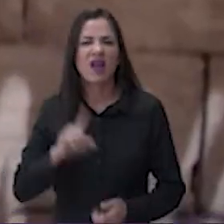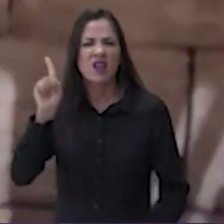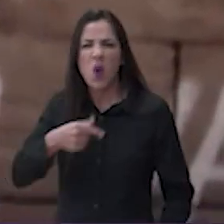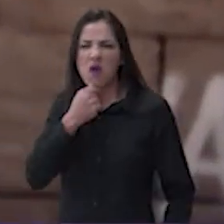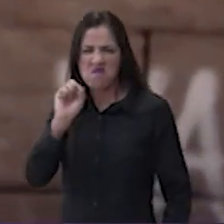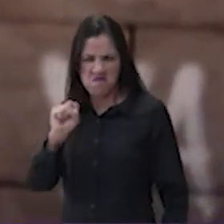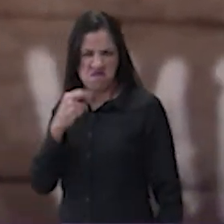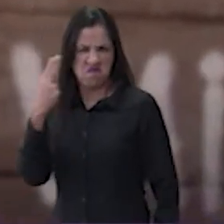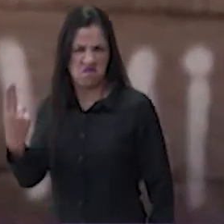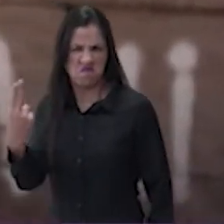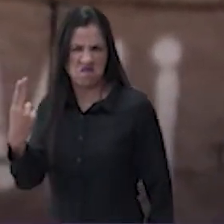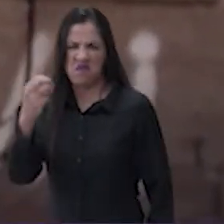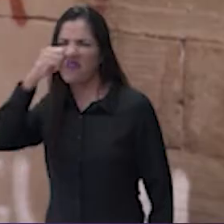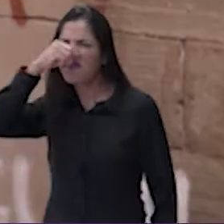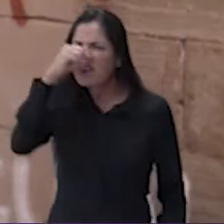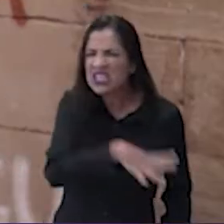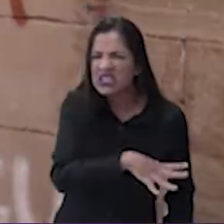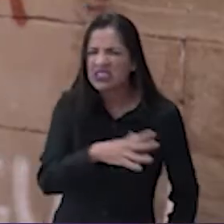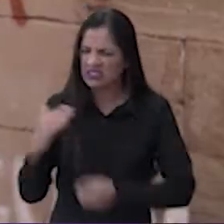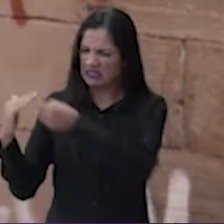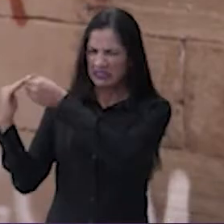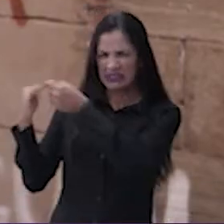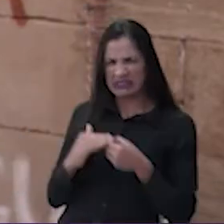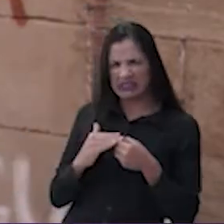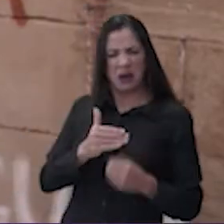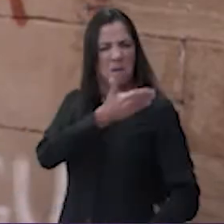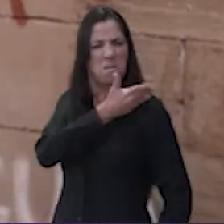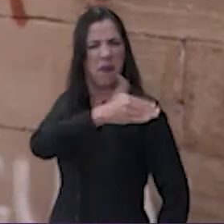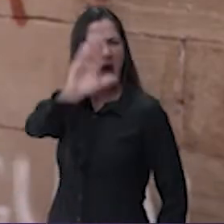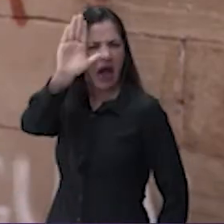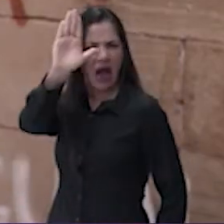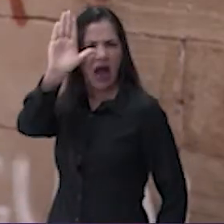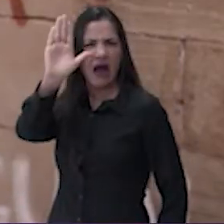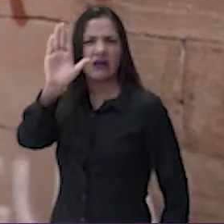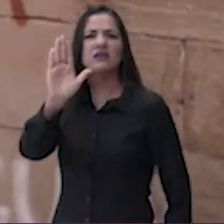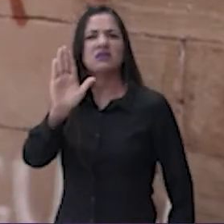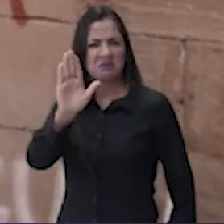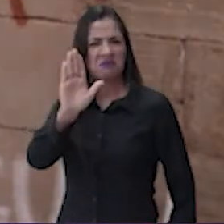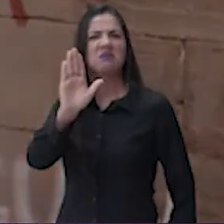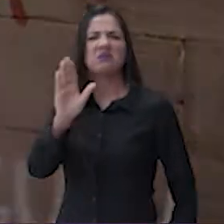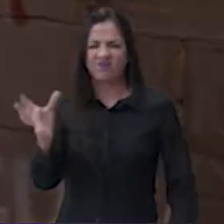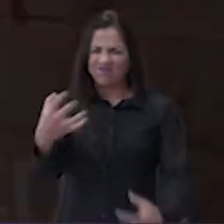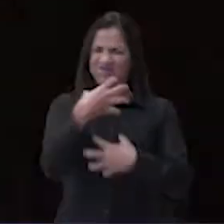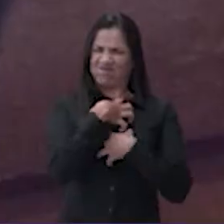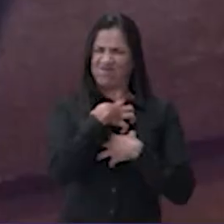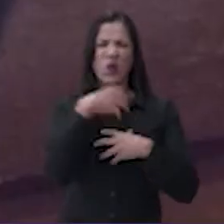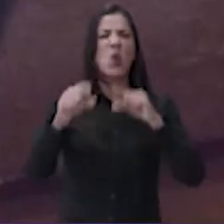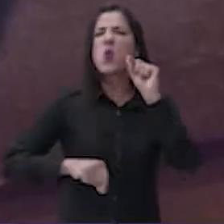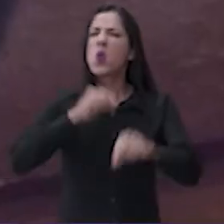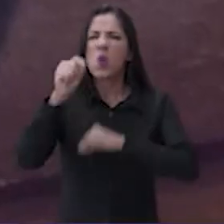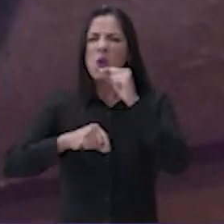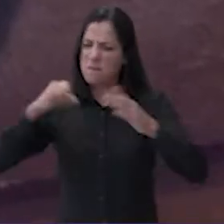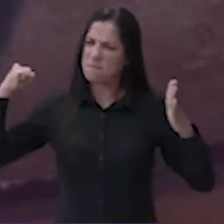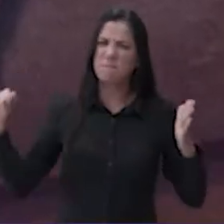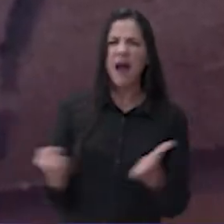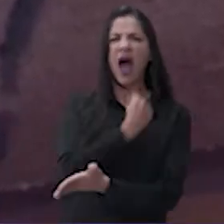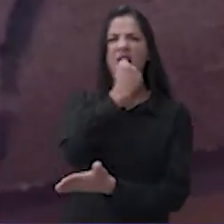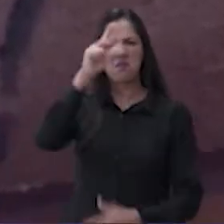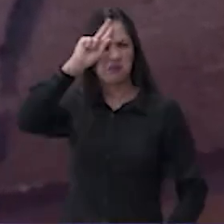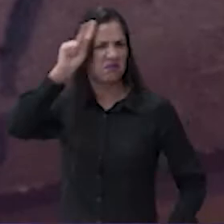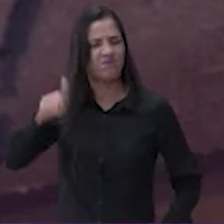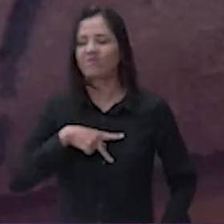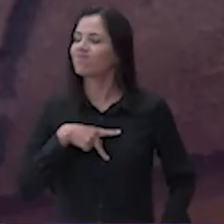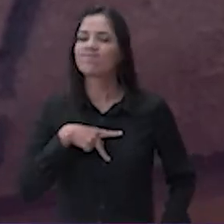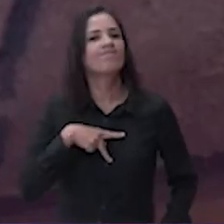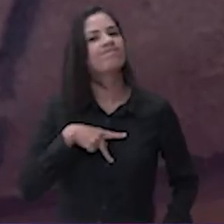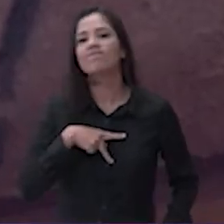sul-mato-grossenses. É o machismo estrutural, a violência doméstica, a discriminação, o menosprezo, o sentimento de posse.